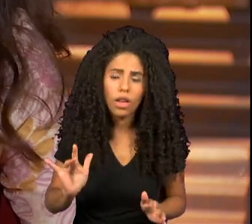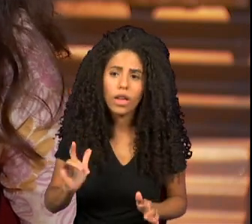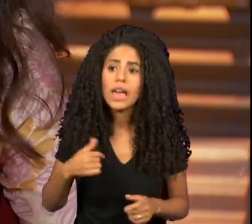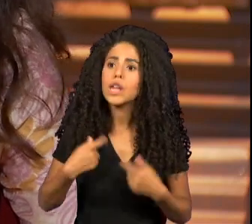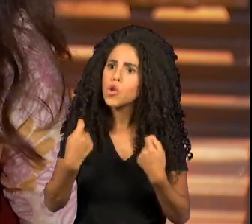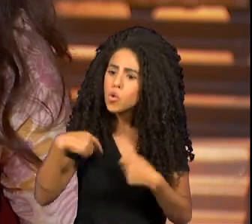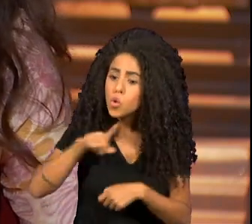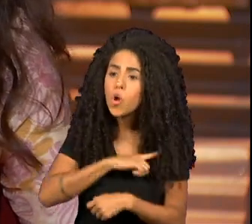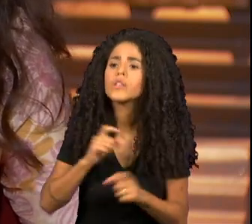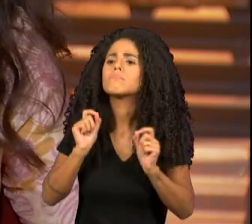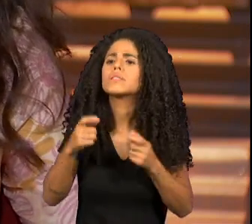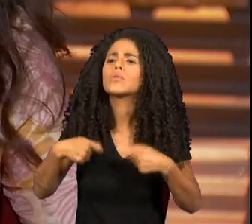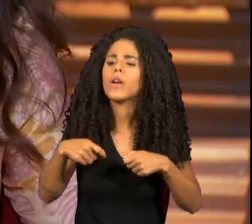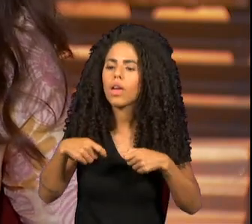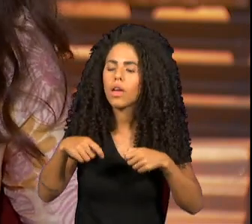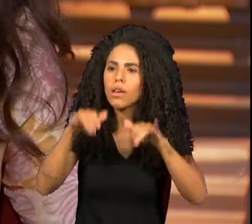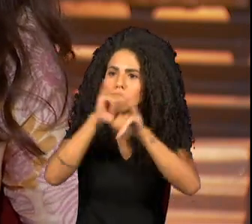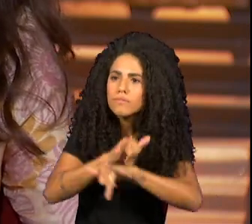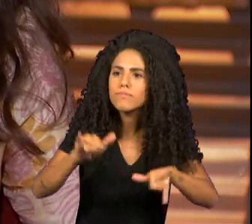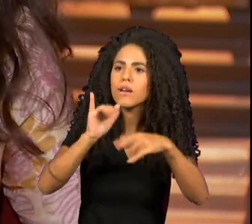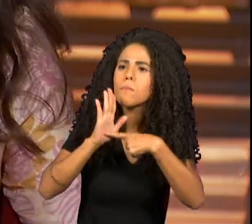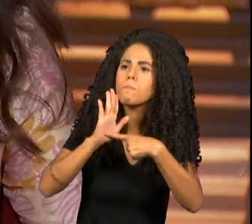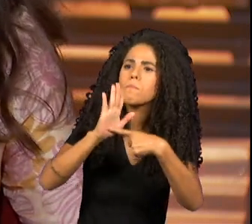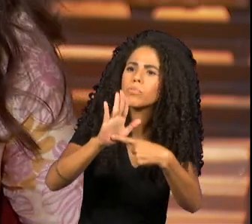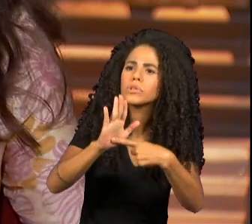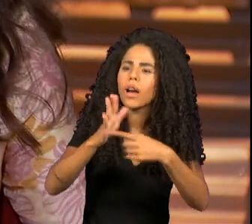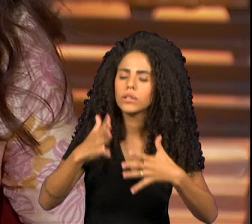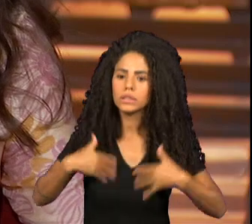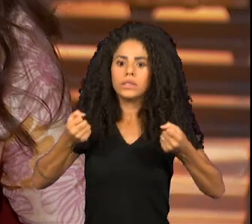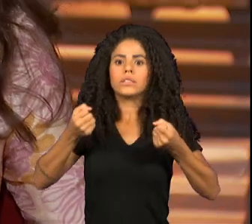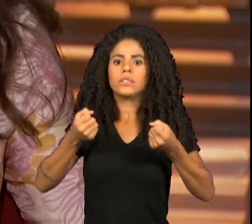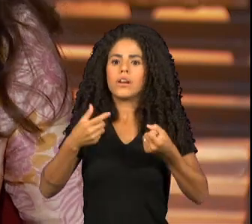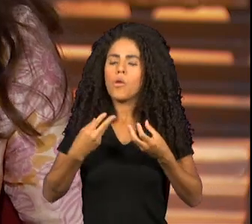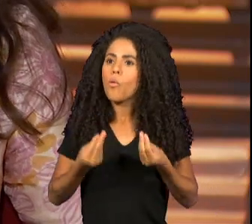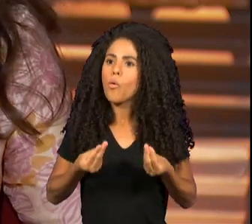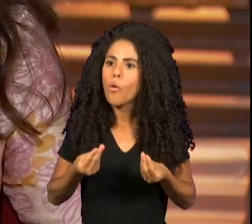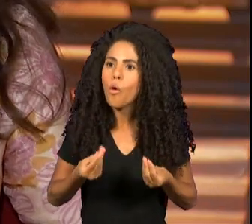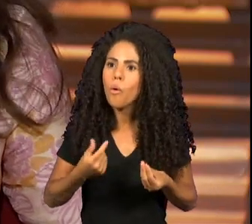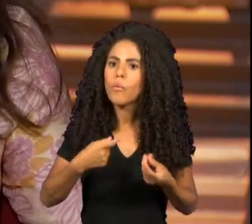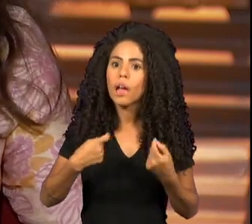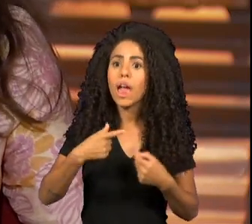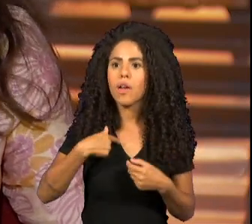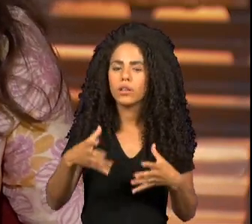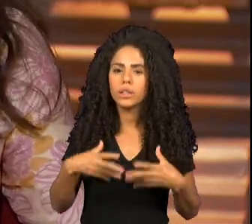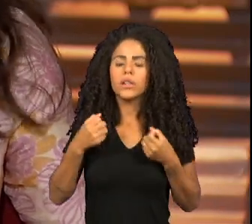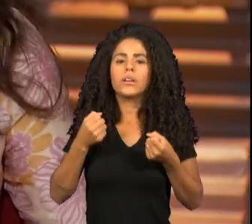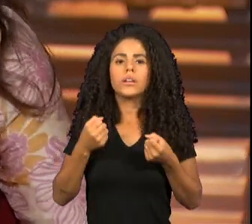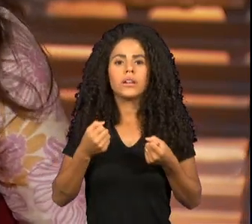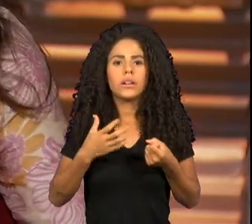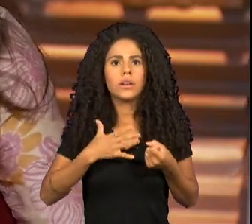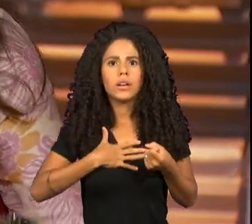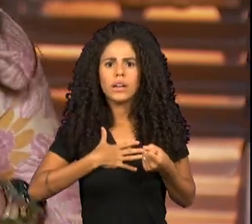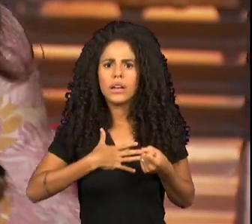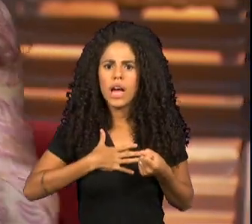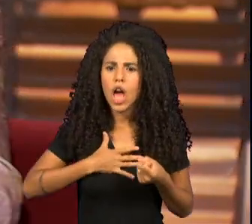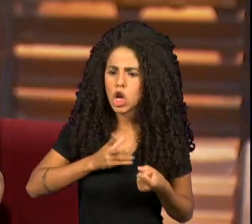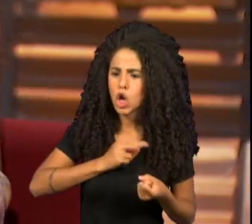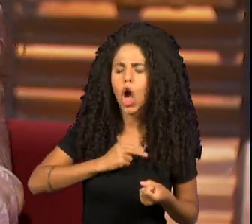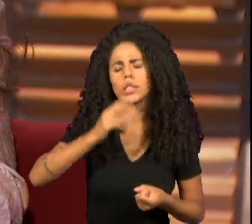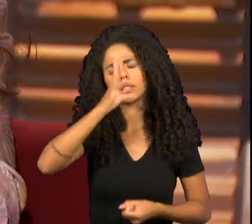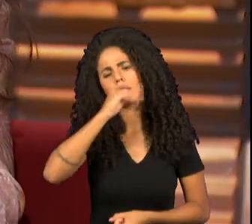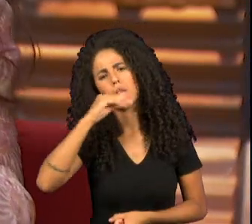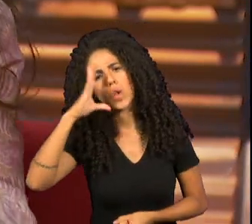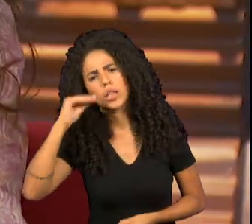que dividir esse para que as pessoas sejam avisados para não serem pegos de surpresa como por exemplo eu fui você escuta assim ó nossa